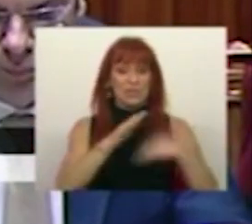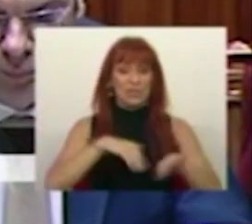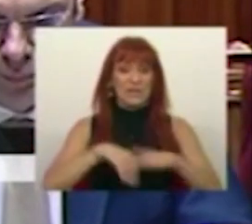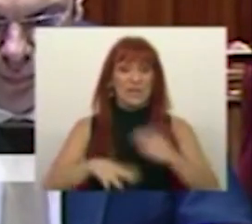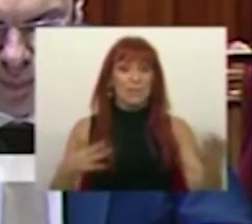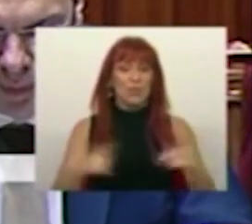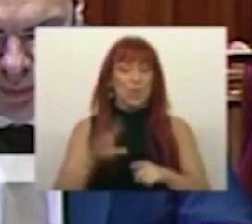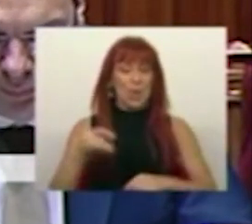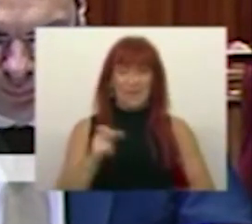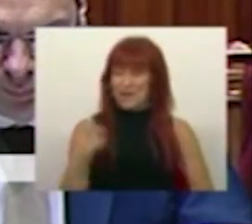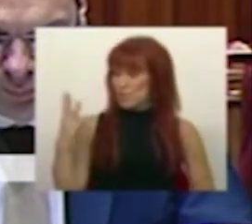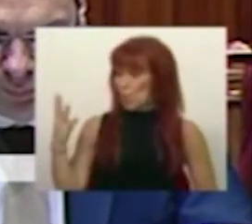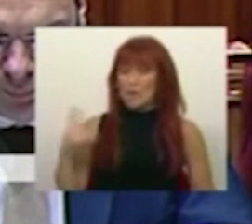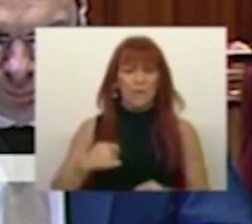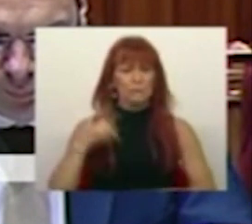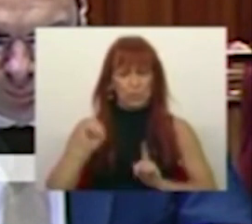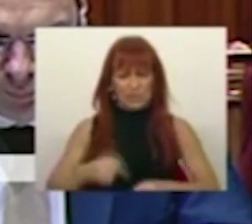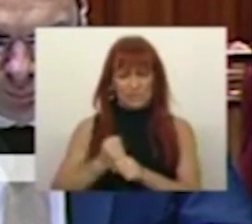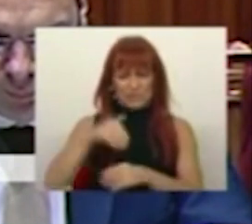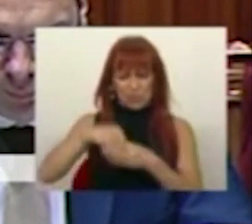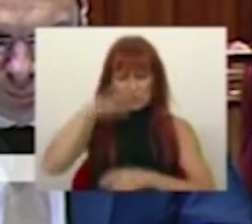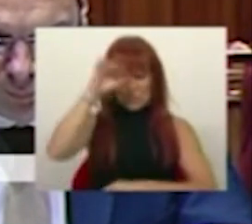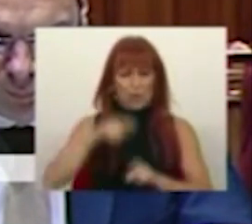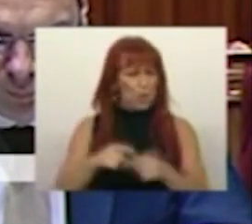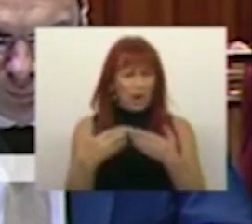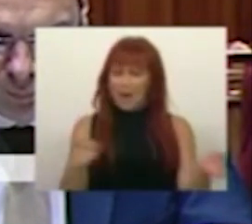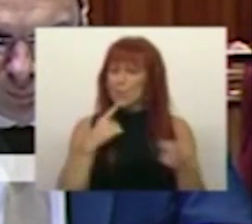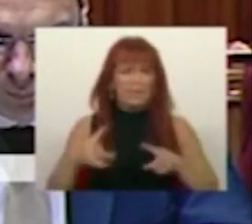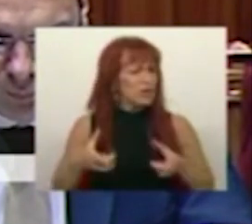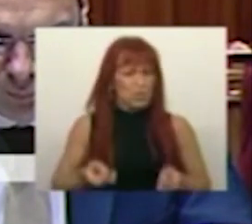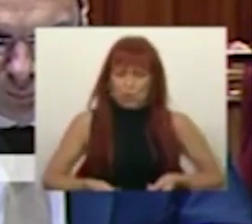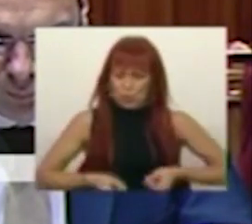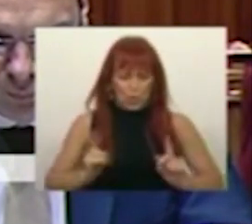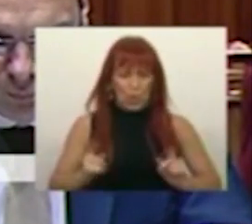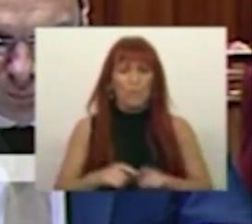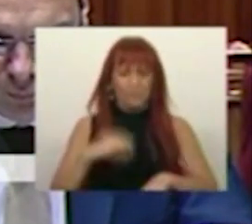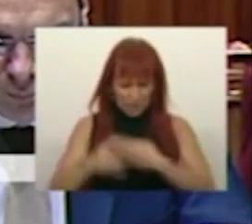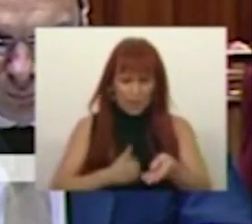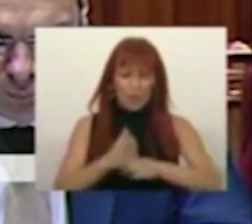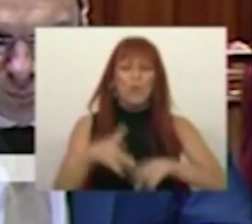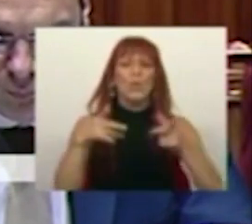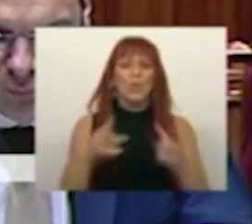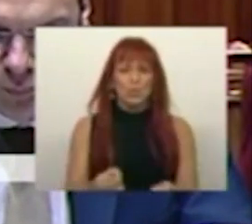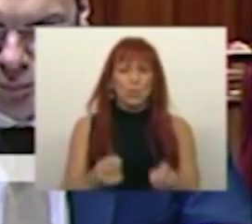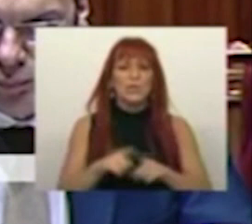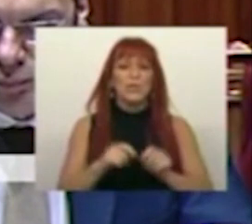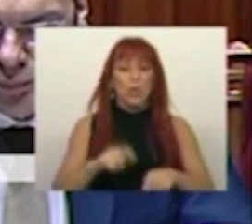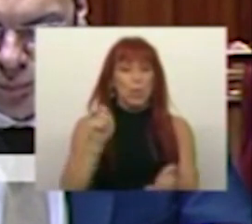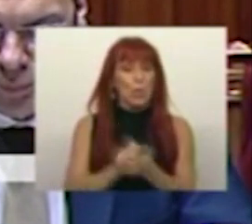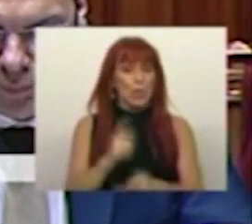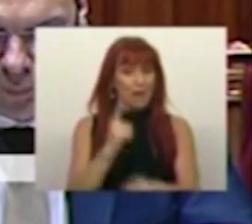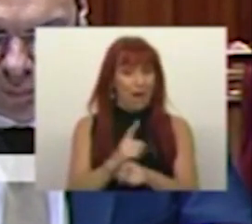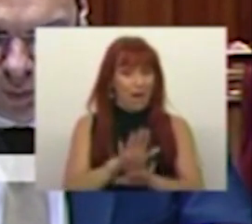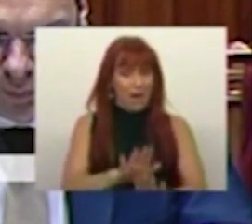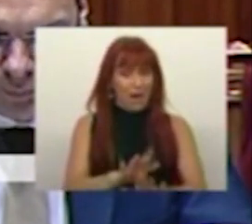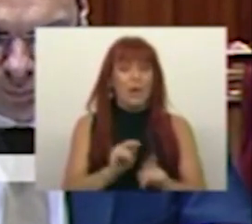fizemos quando há 4 anos tomámos posse. Foi não reabrir o dossiê e prosseguir o dossiê no ponto em que